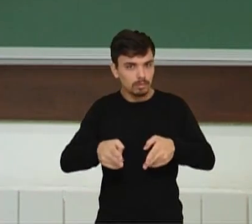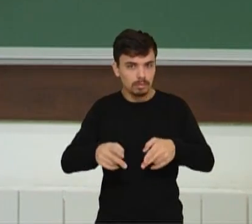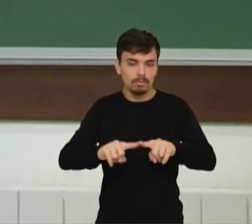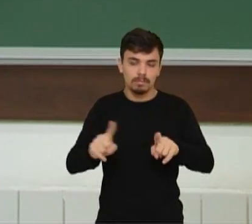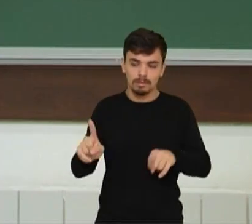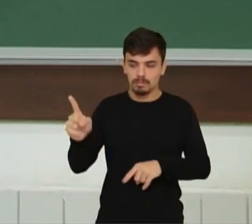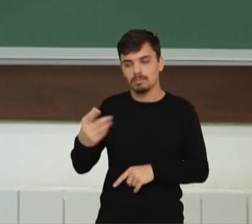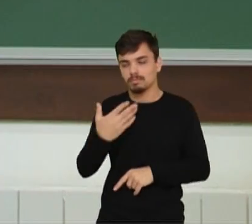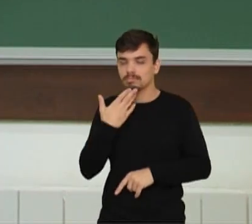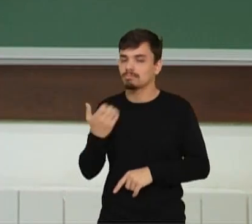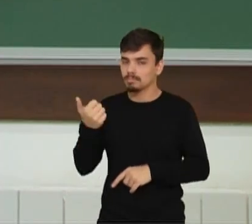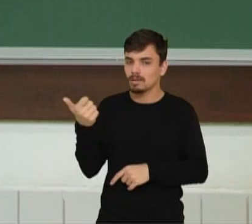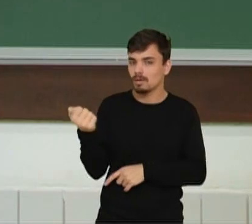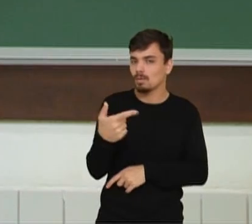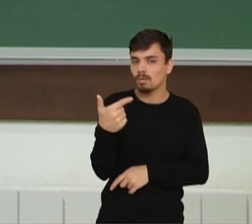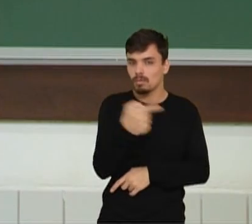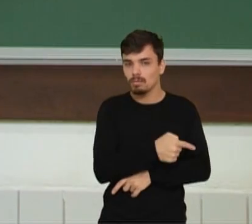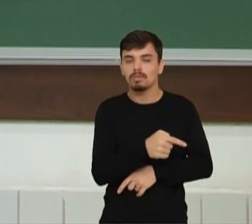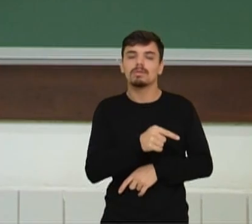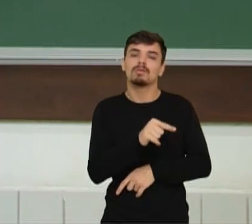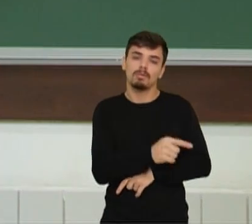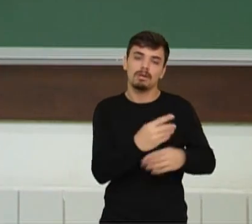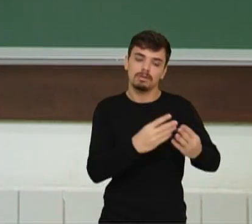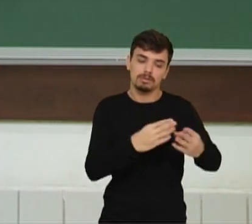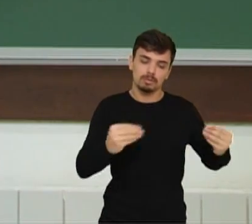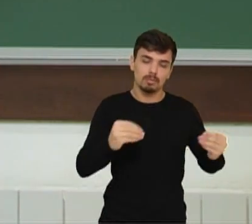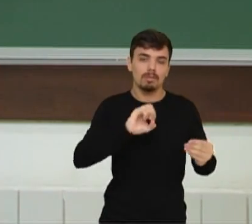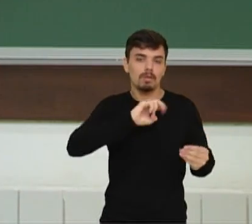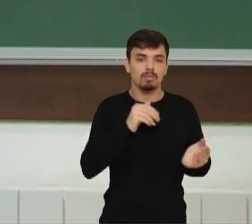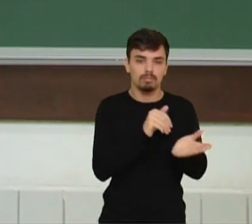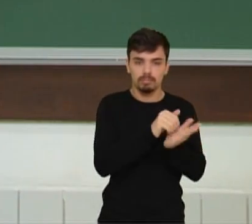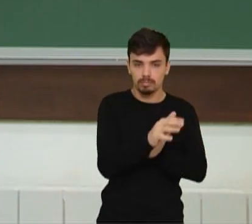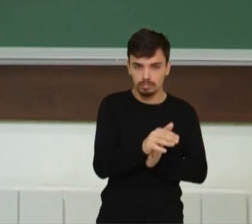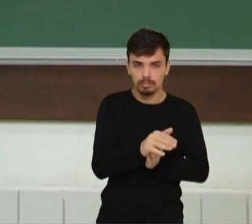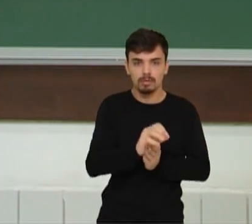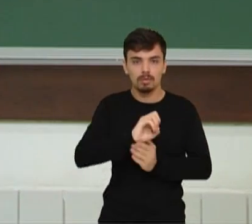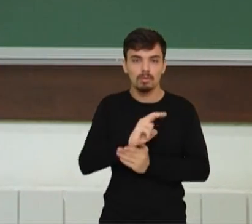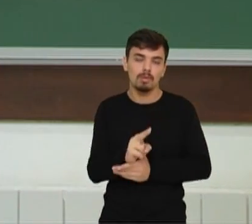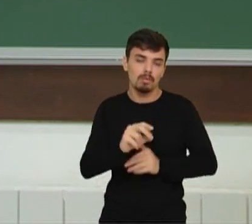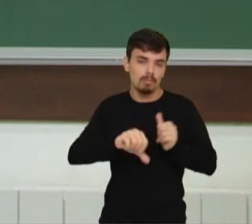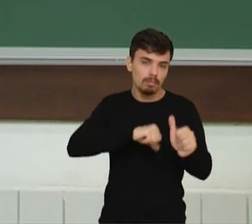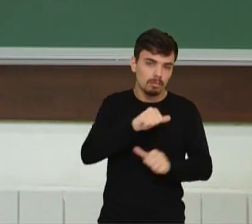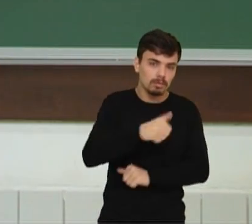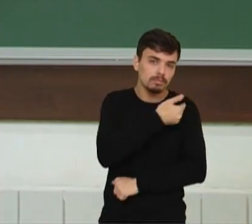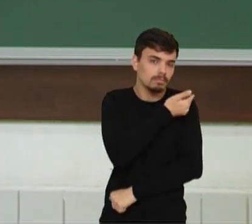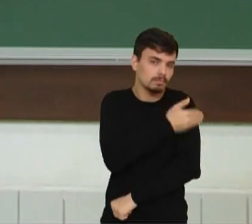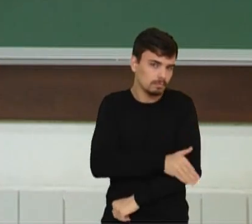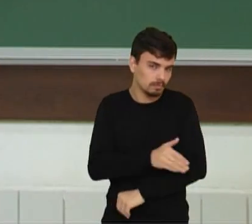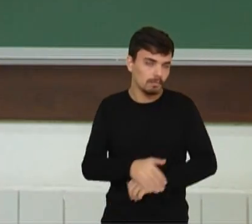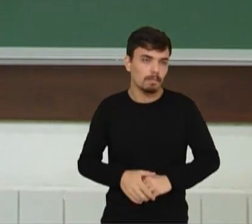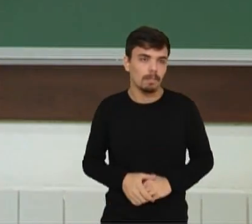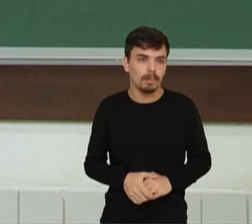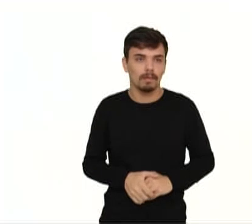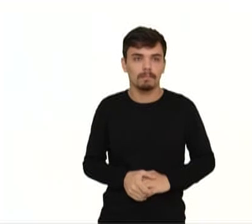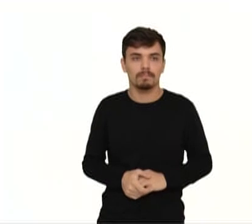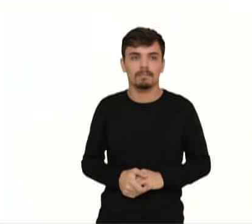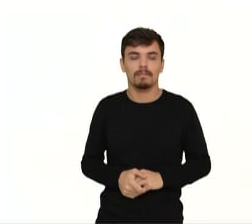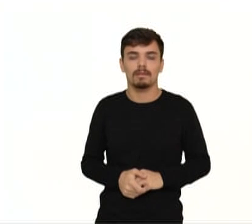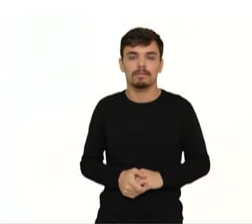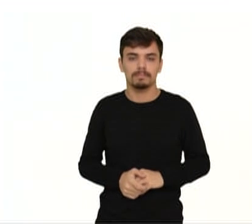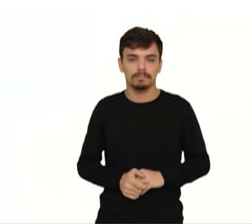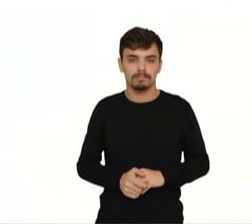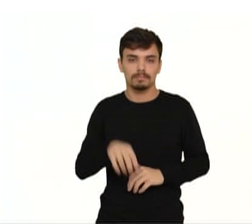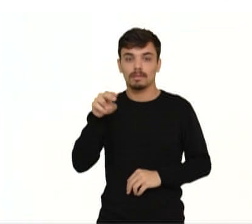dar melhor que a outra e uma delas vai ser extinta ou vai ser expulsa da região, tá? Ou vai ter que mudar de hábito para sobreviver. Então, nichos